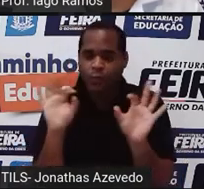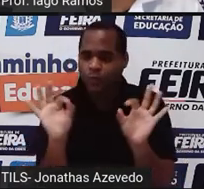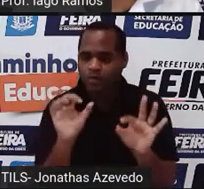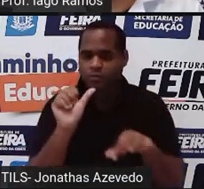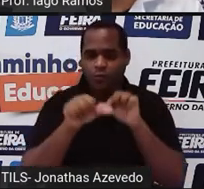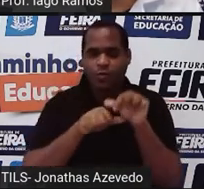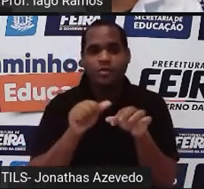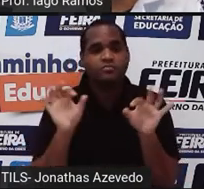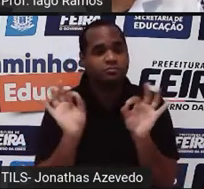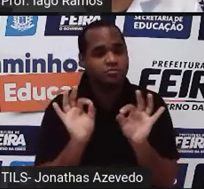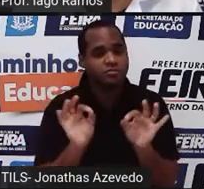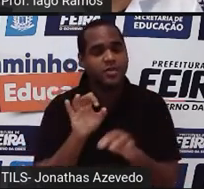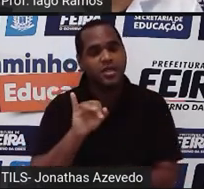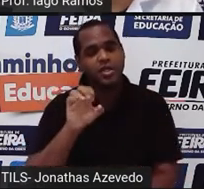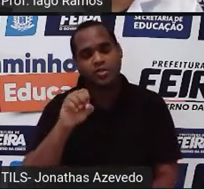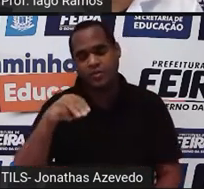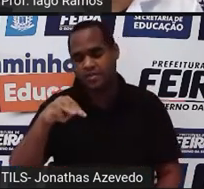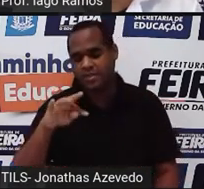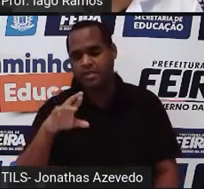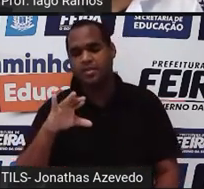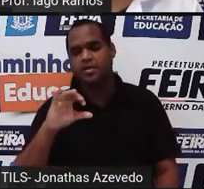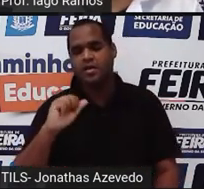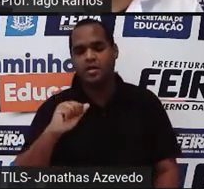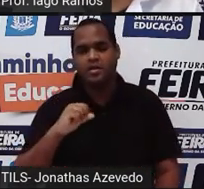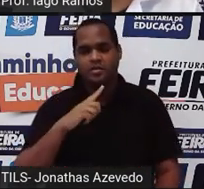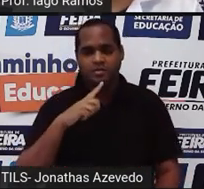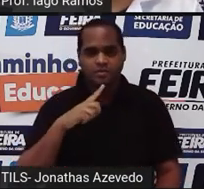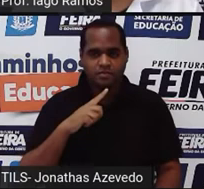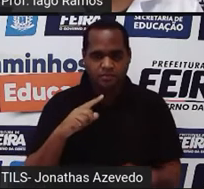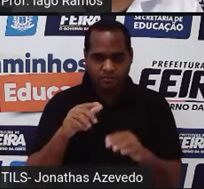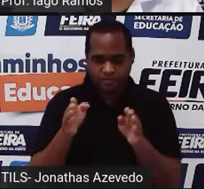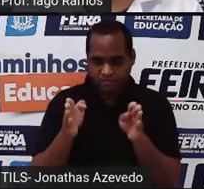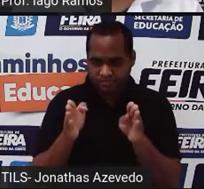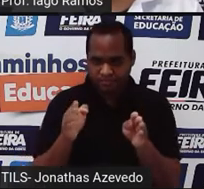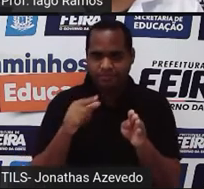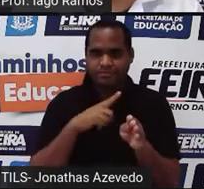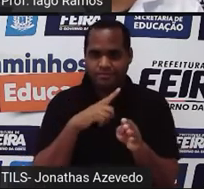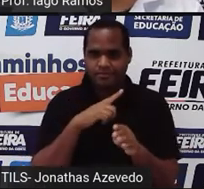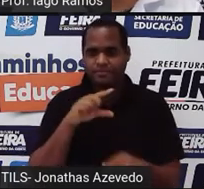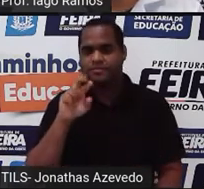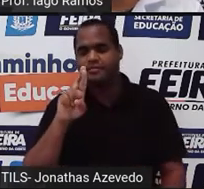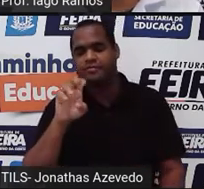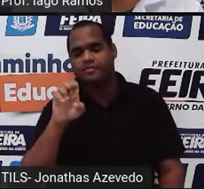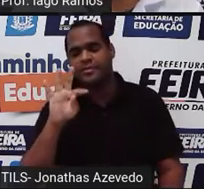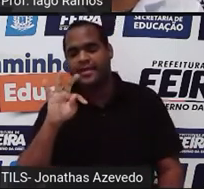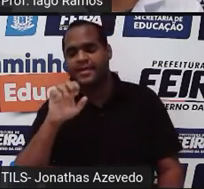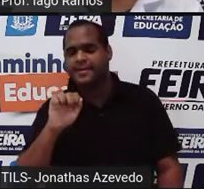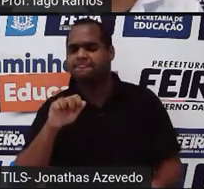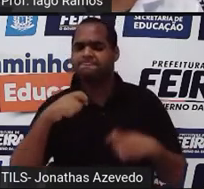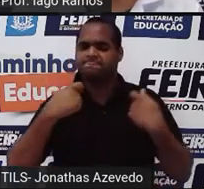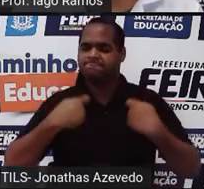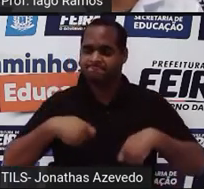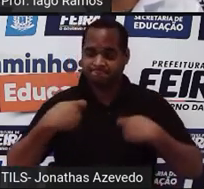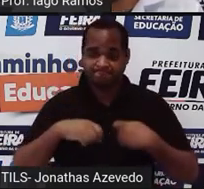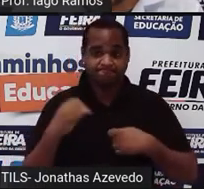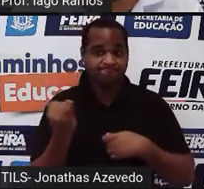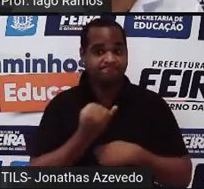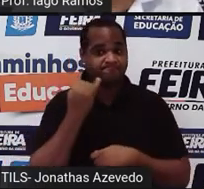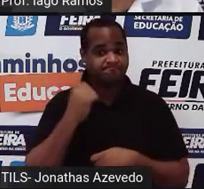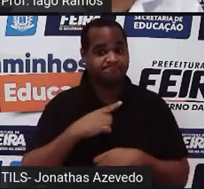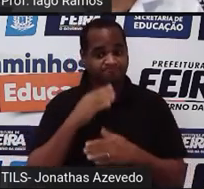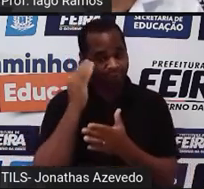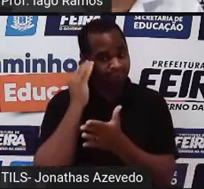nada. É isométrico, tá? E entre essas figuras tem uma reta, e essa reta precisa estar